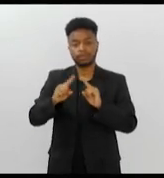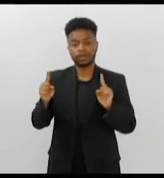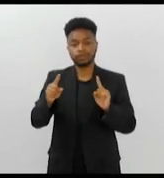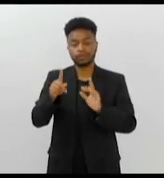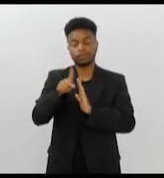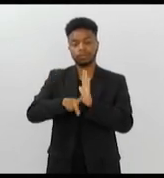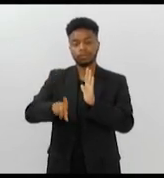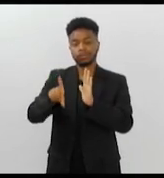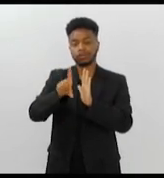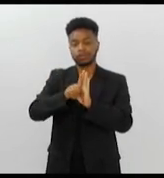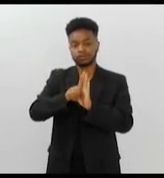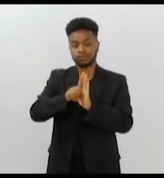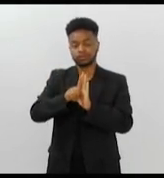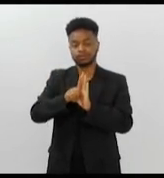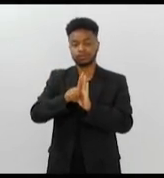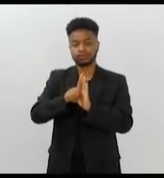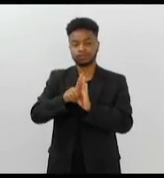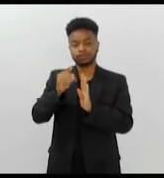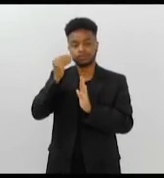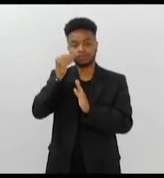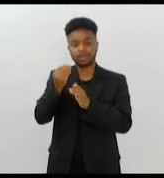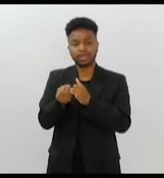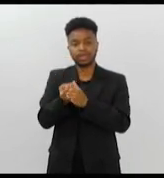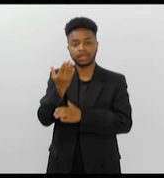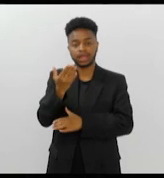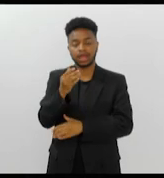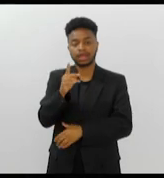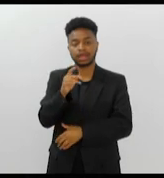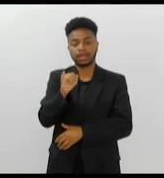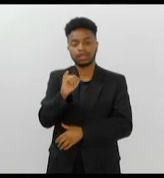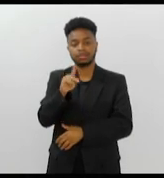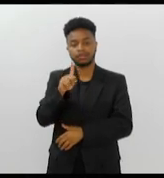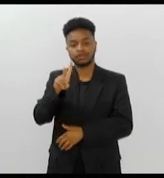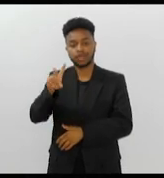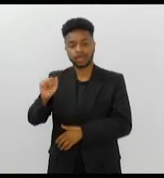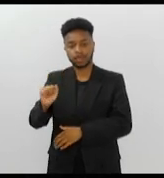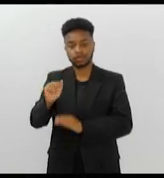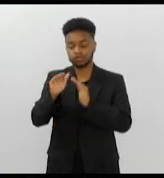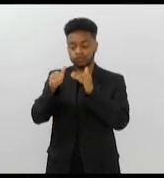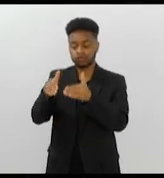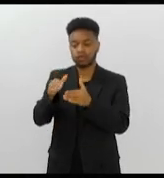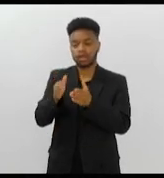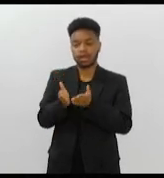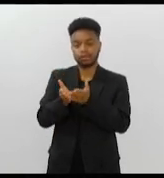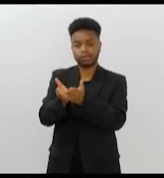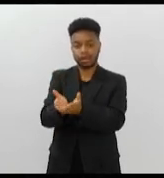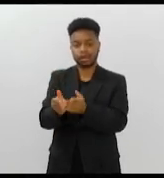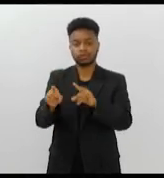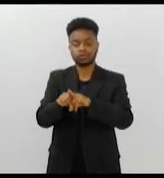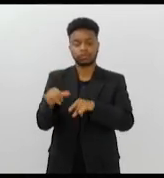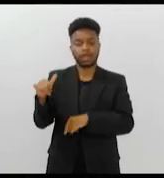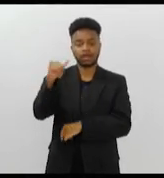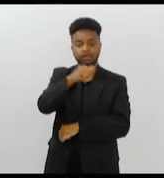de lei que cria o IPVA sobre embarcações e aviões